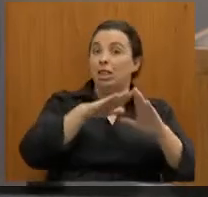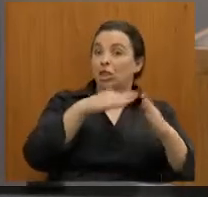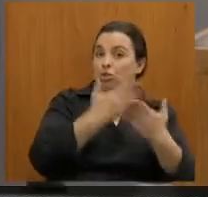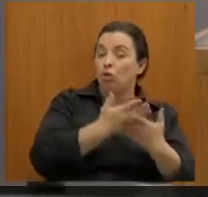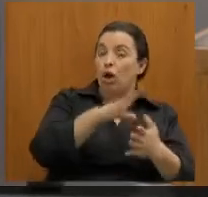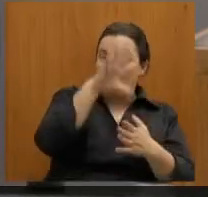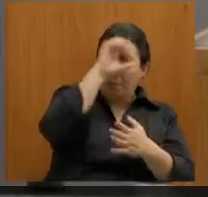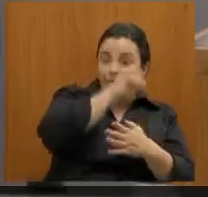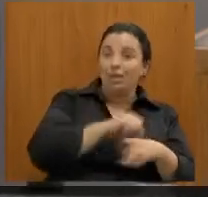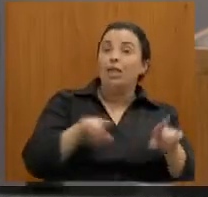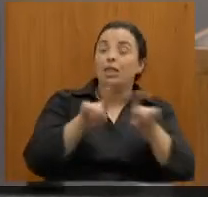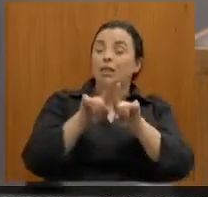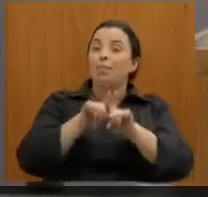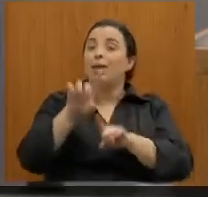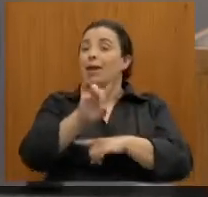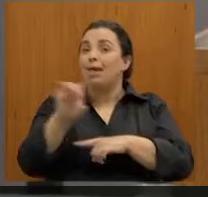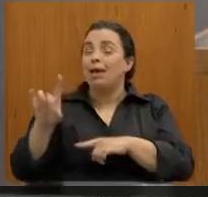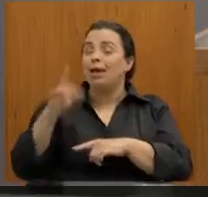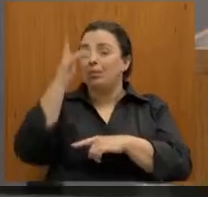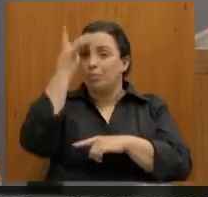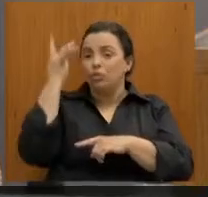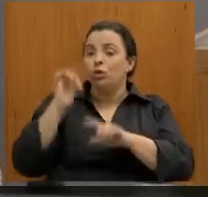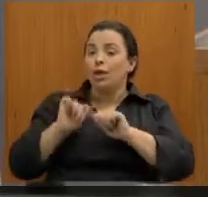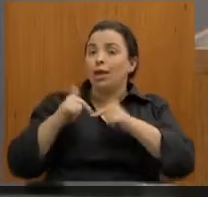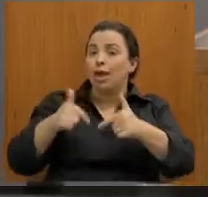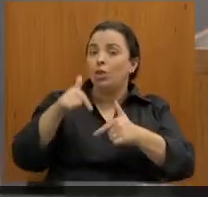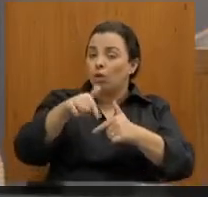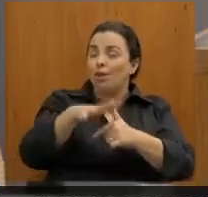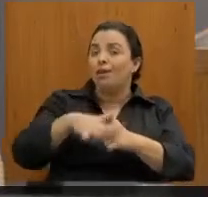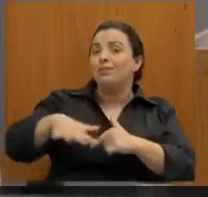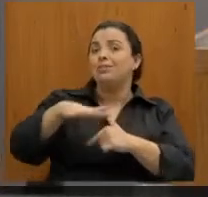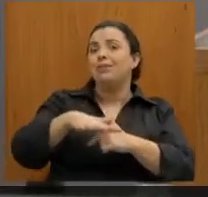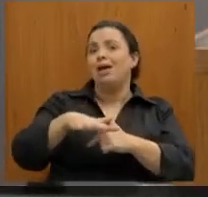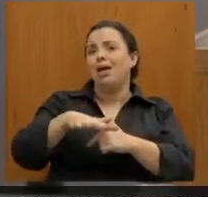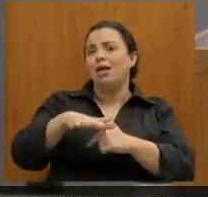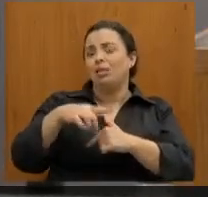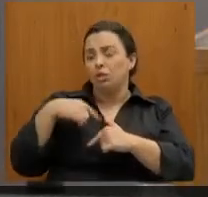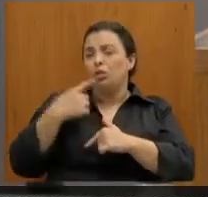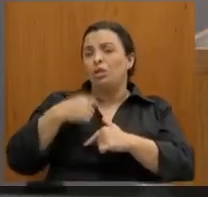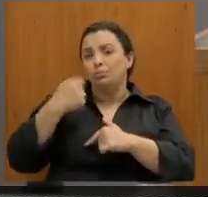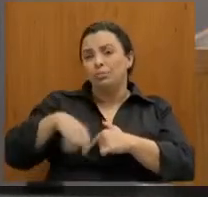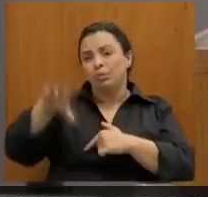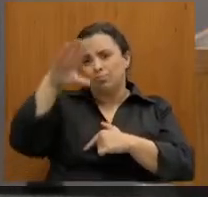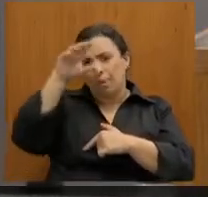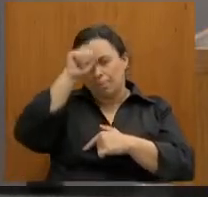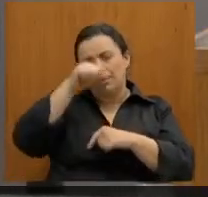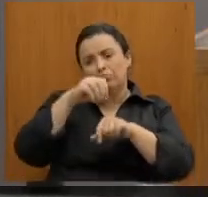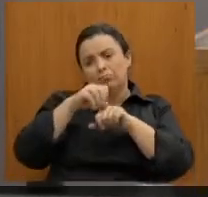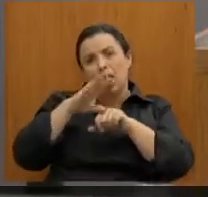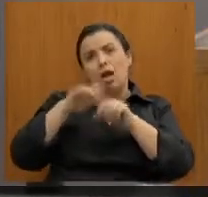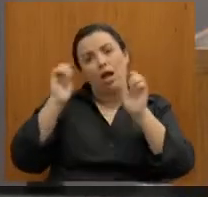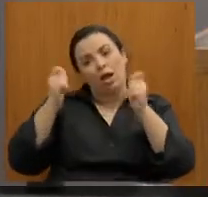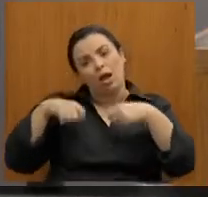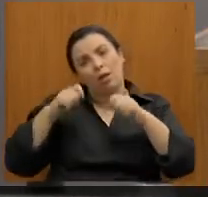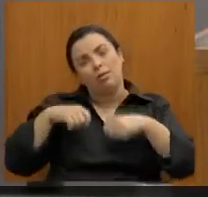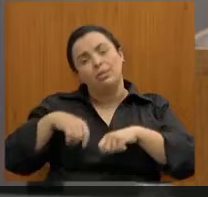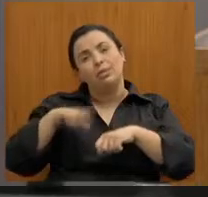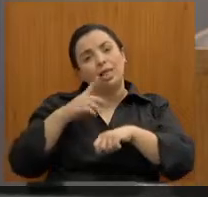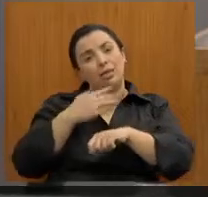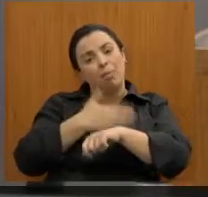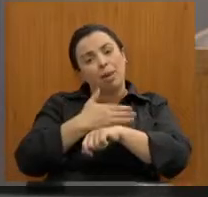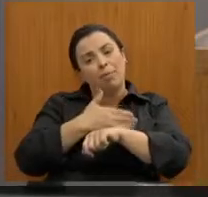profissionais que atuamos nessa área porque a gente precisa nos capacitar a cada momento